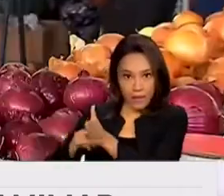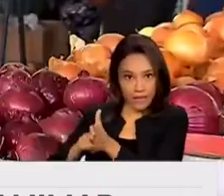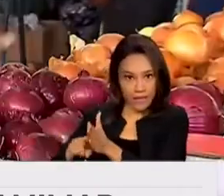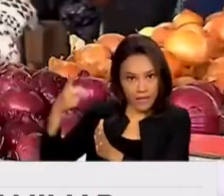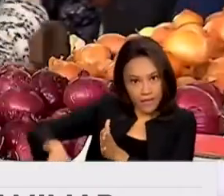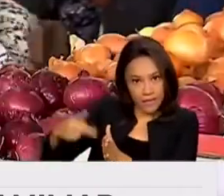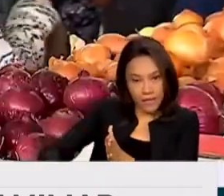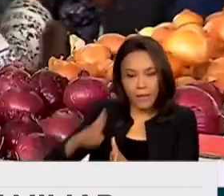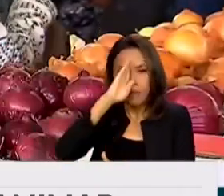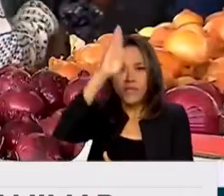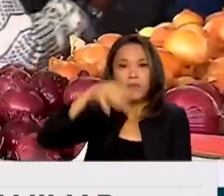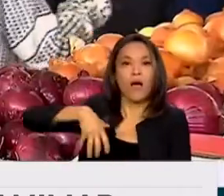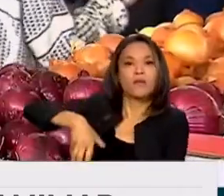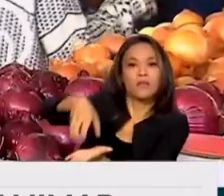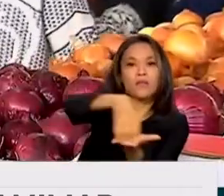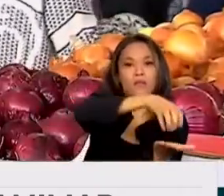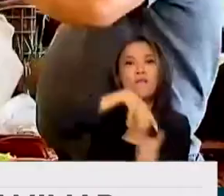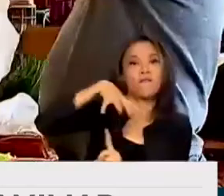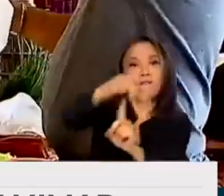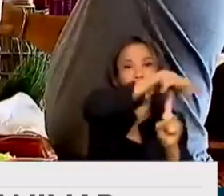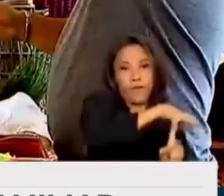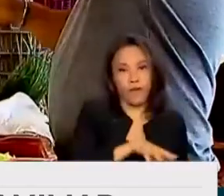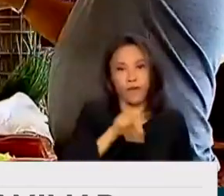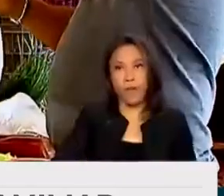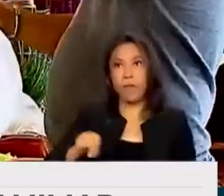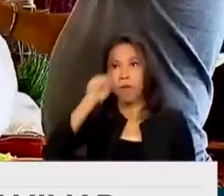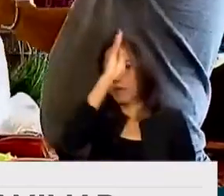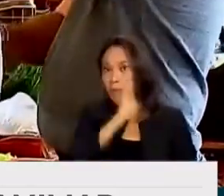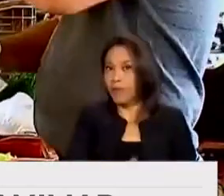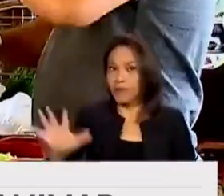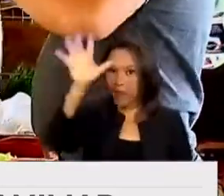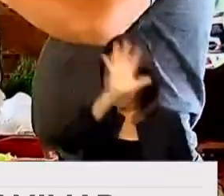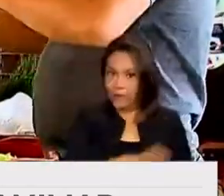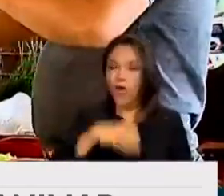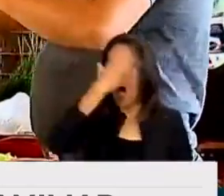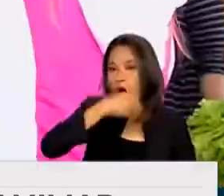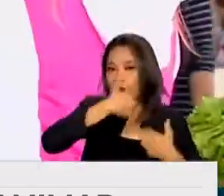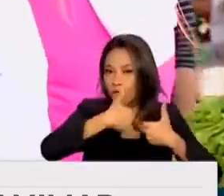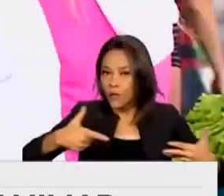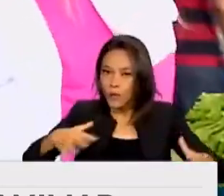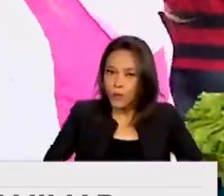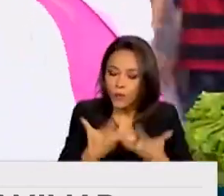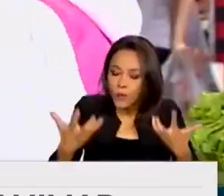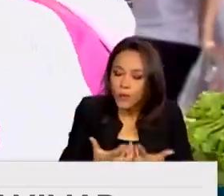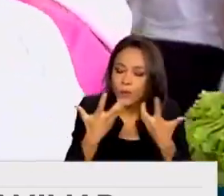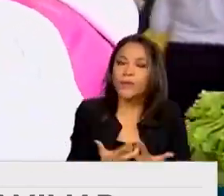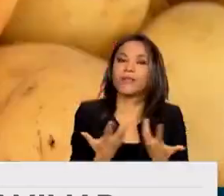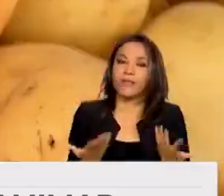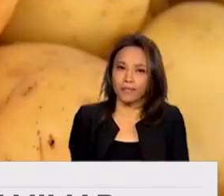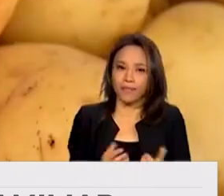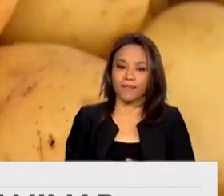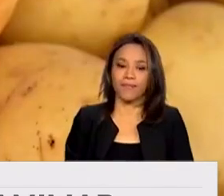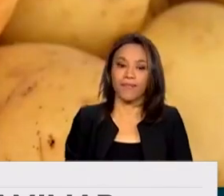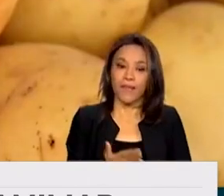dessas prioridades que foram apontadas no projeto aprovado pela Câmara. A novidade, no entanto, é o chamado